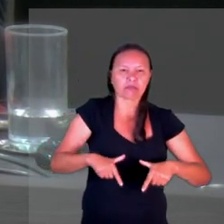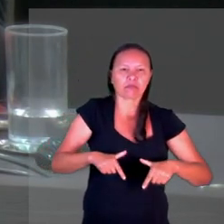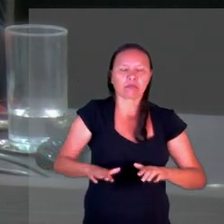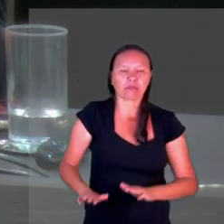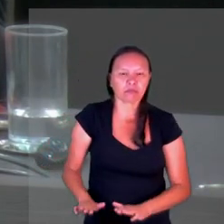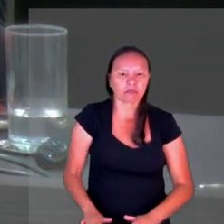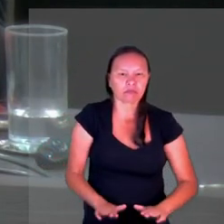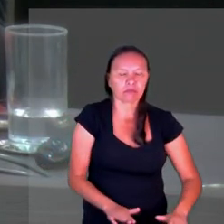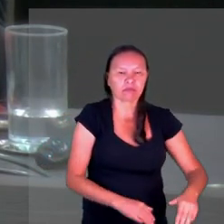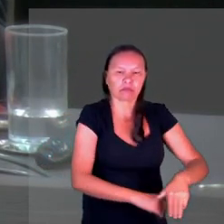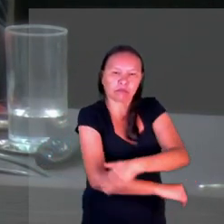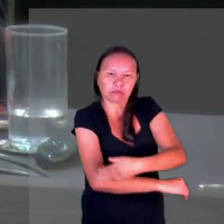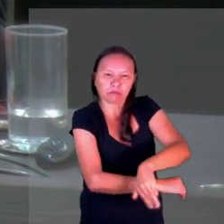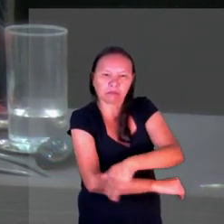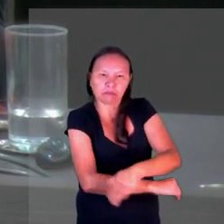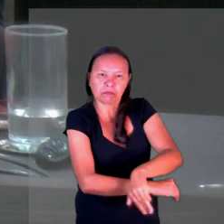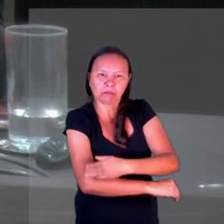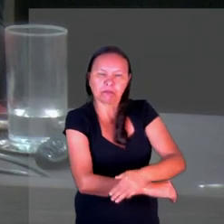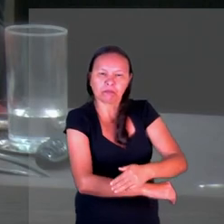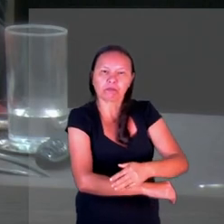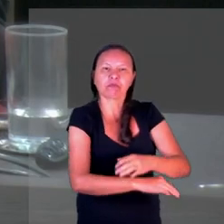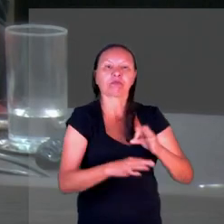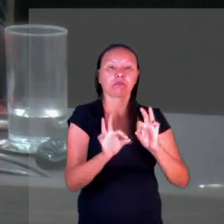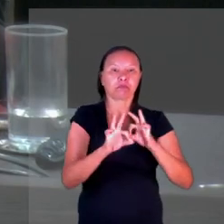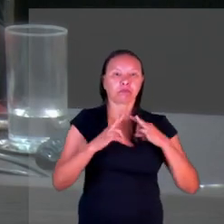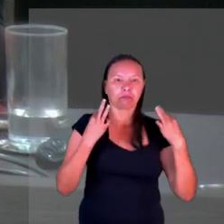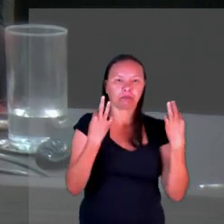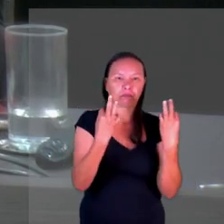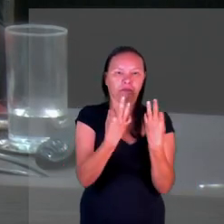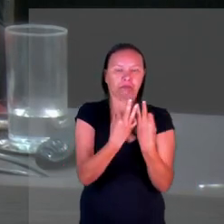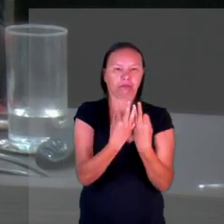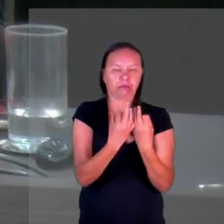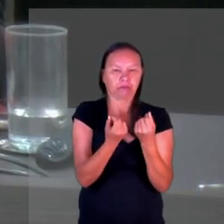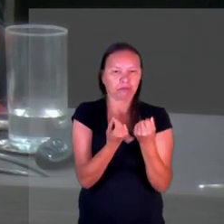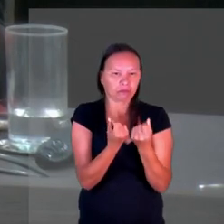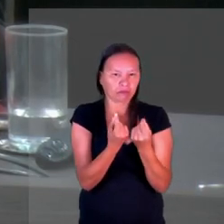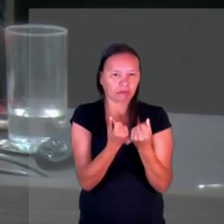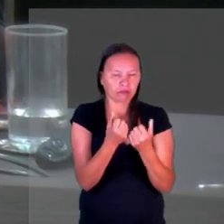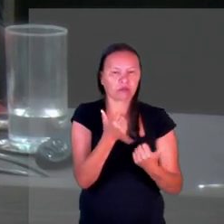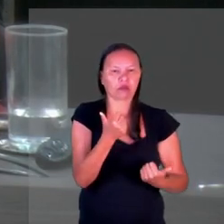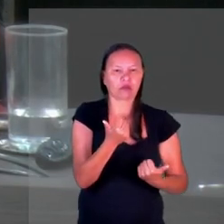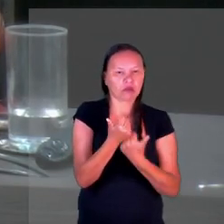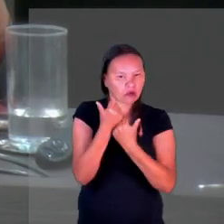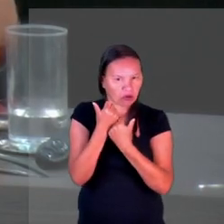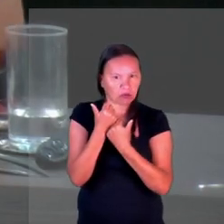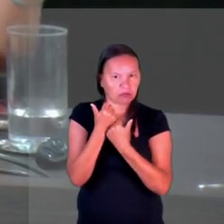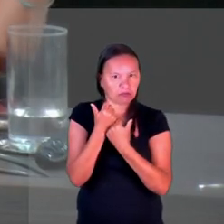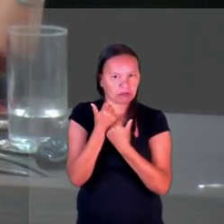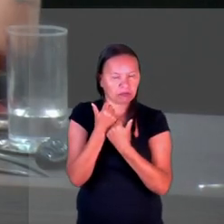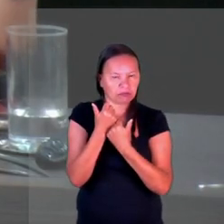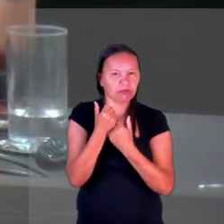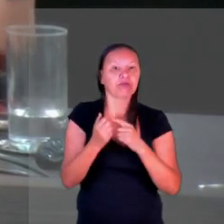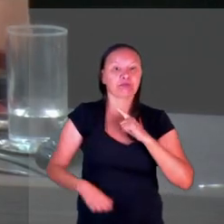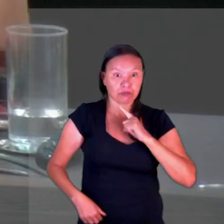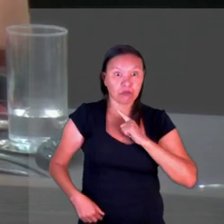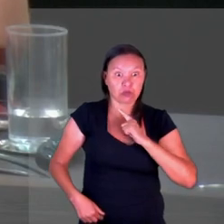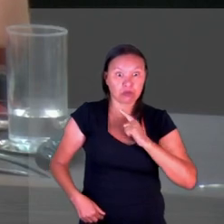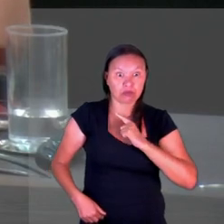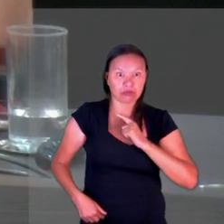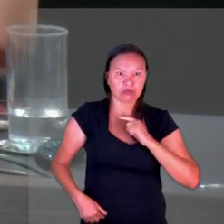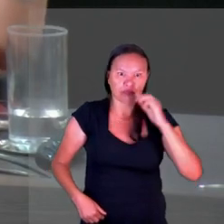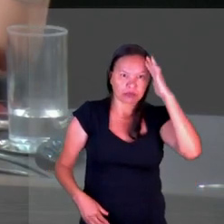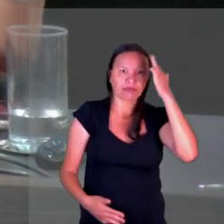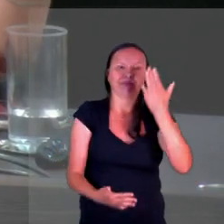sob argumento de sustento familiar e há pouco tempo atrás faz menos de 10 anos nós tínhamos não vou aqui exatamente dizer